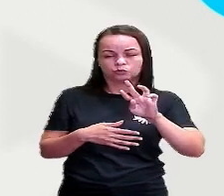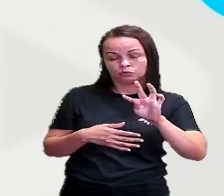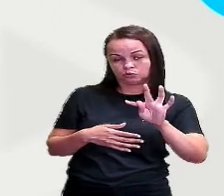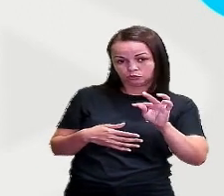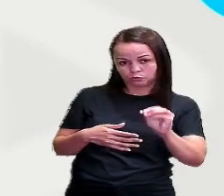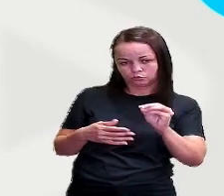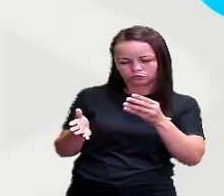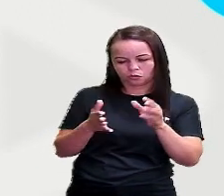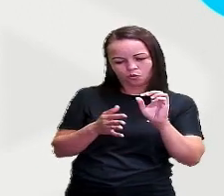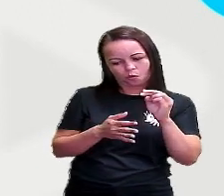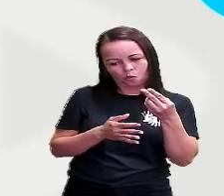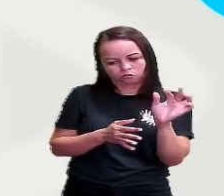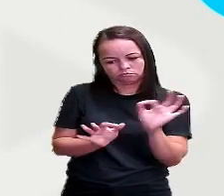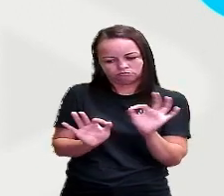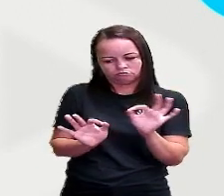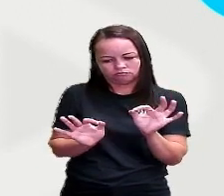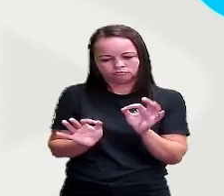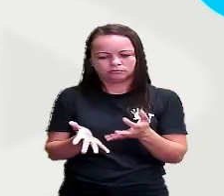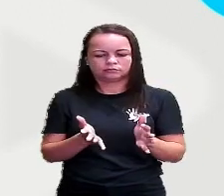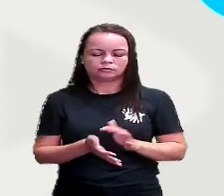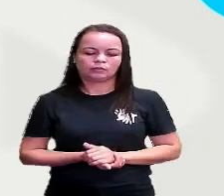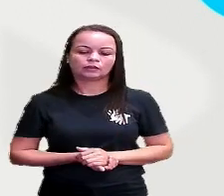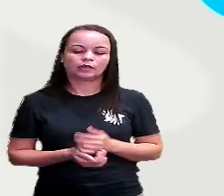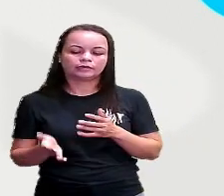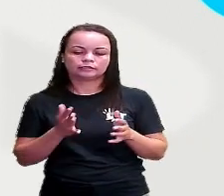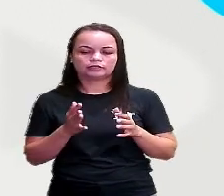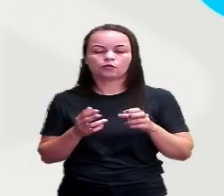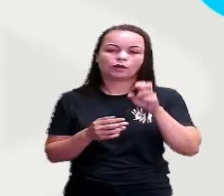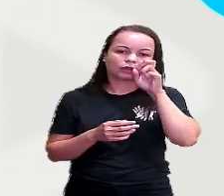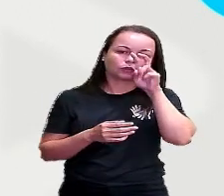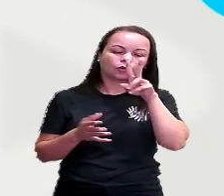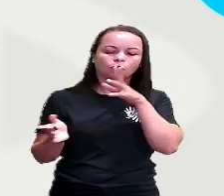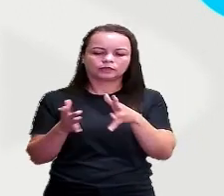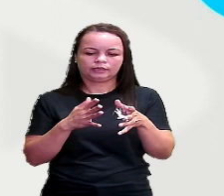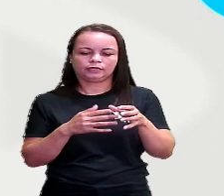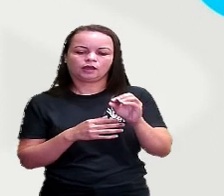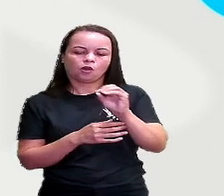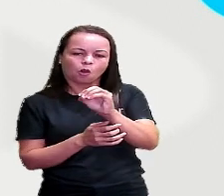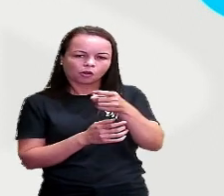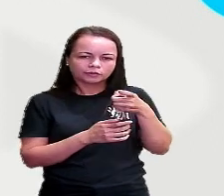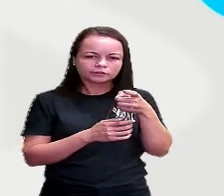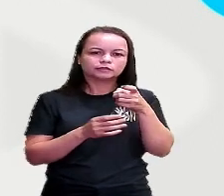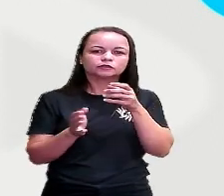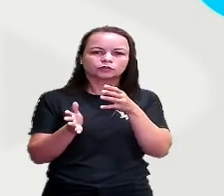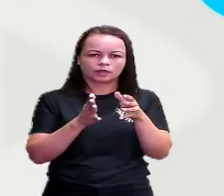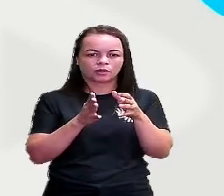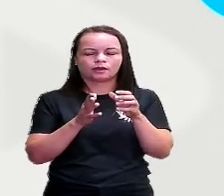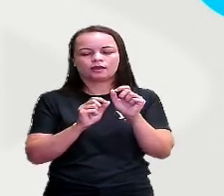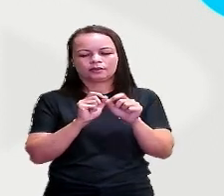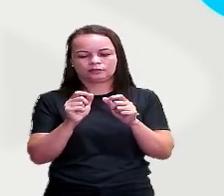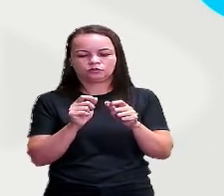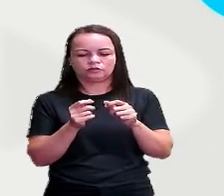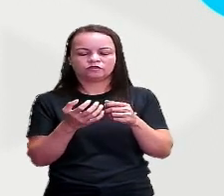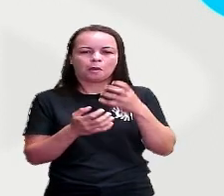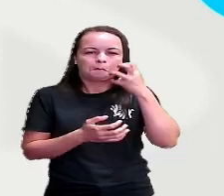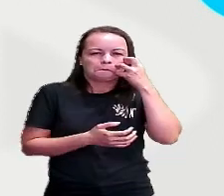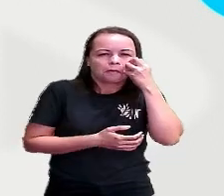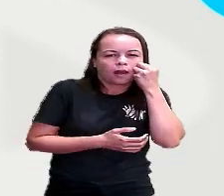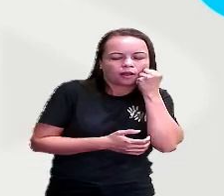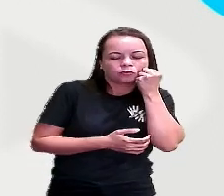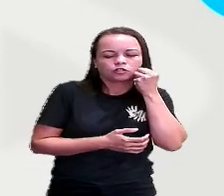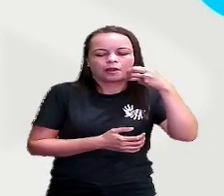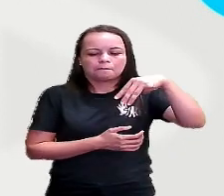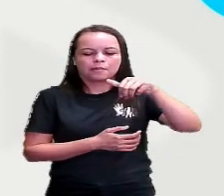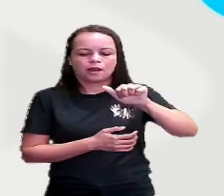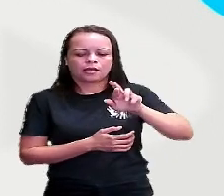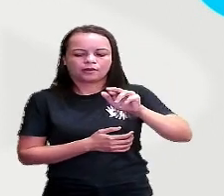a sílaba tônica é a última. Então, trouxe alguns exemplos, Maracujá. Quando a gente chamou a palavrinha, maracujá, identificamos que a